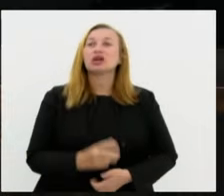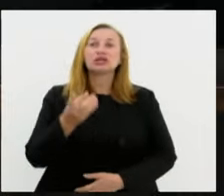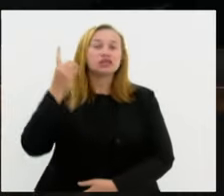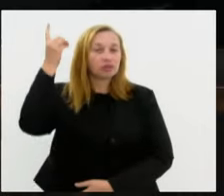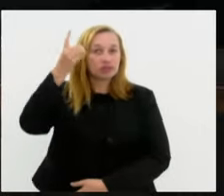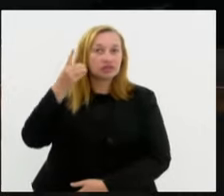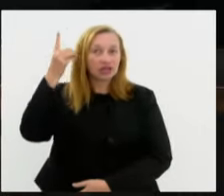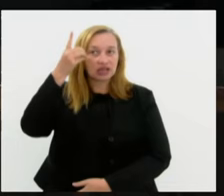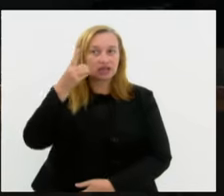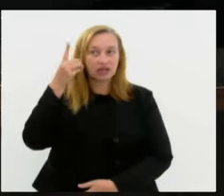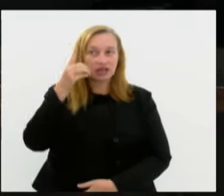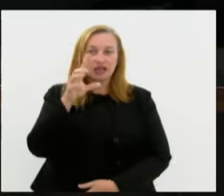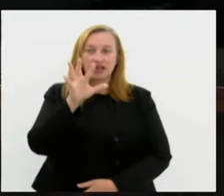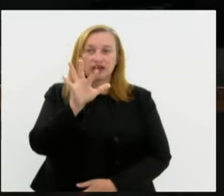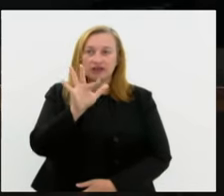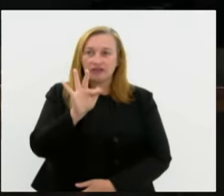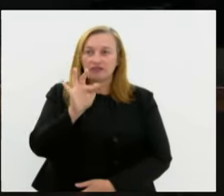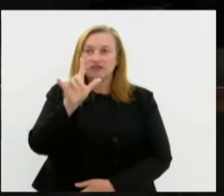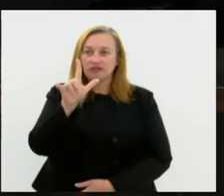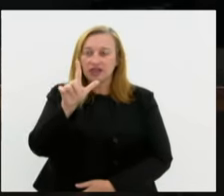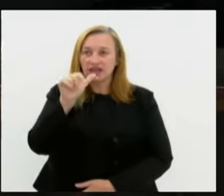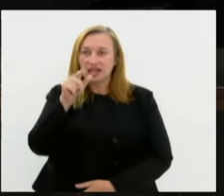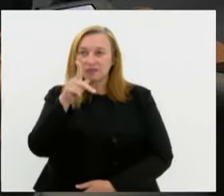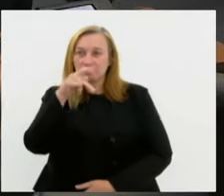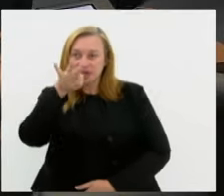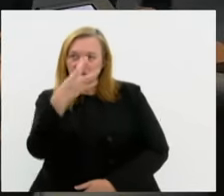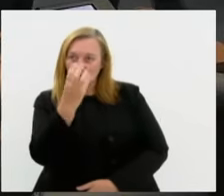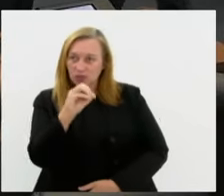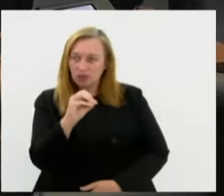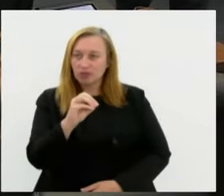Deputado Filipinho Raves, por favor.